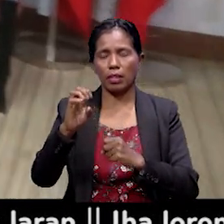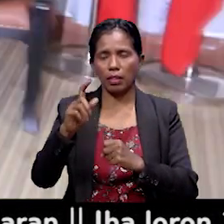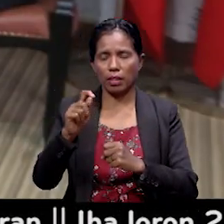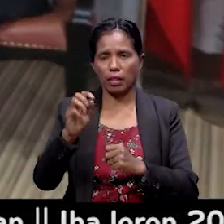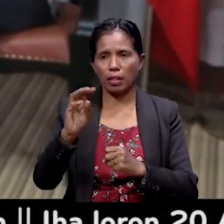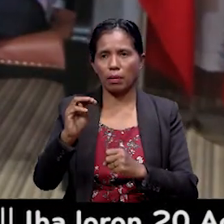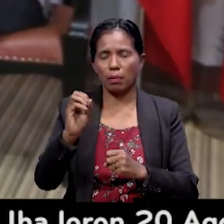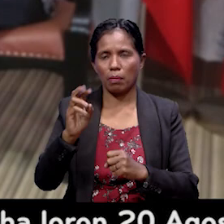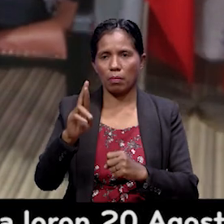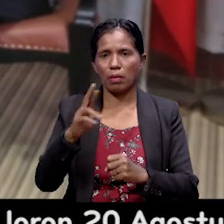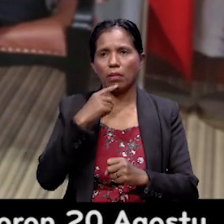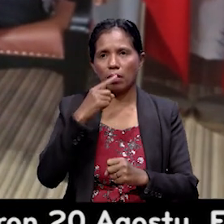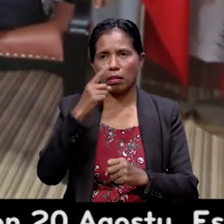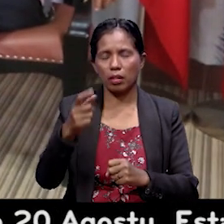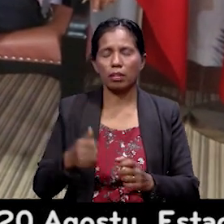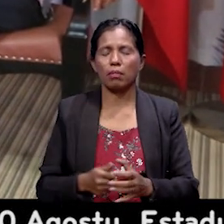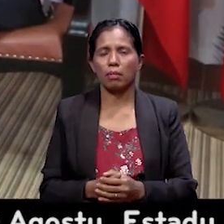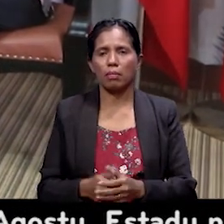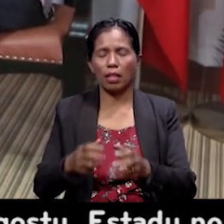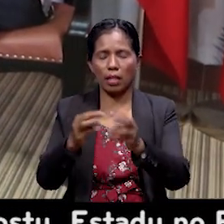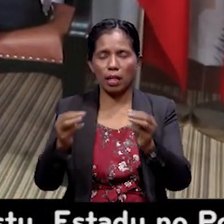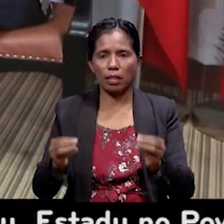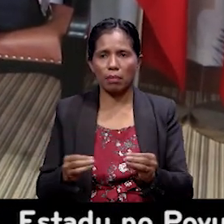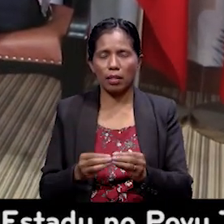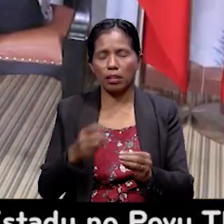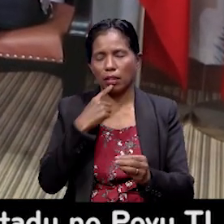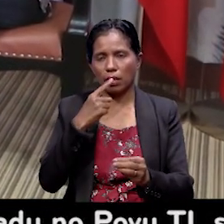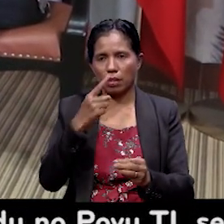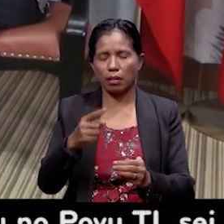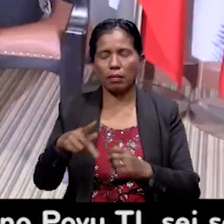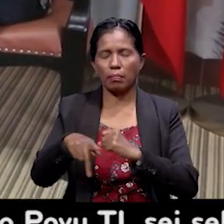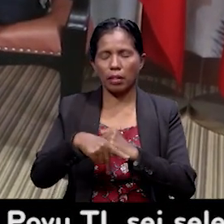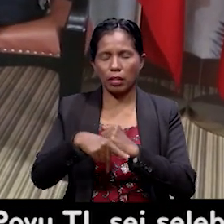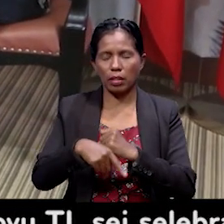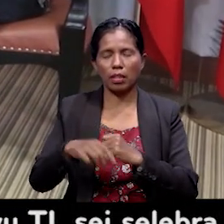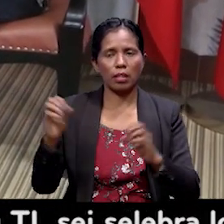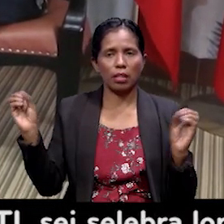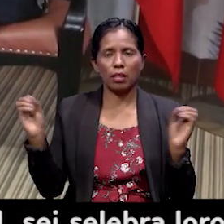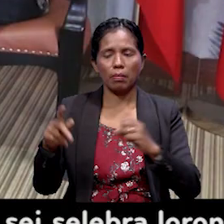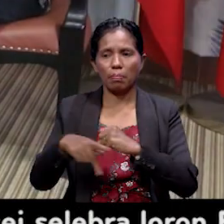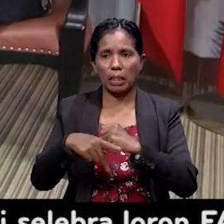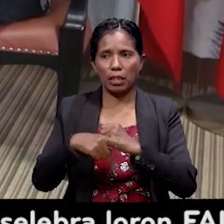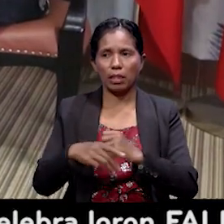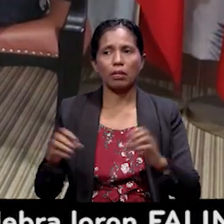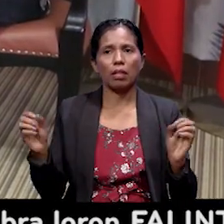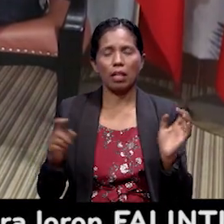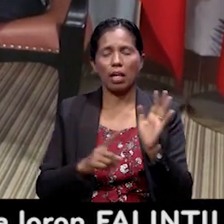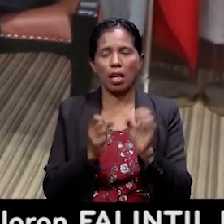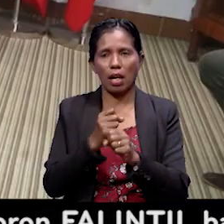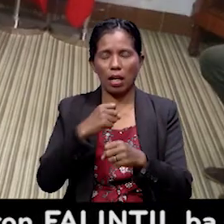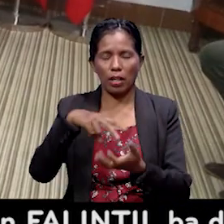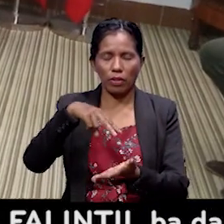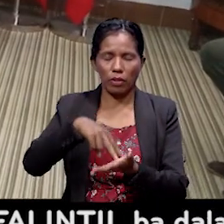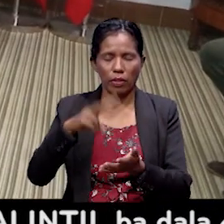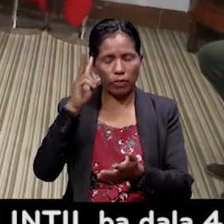ritual tradicional arte marciais, Leyla Hunou Hateteng, Partido Os Verdes ne, Partido IDNB Hari, o